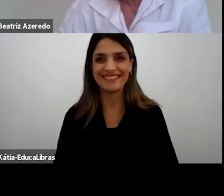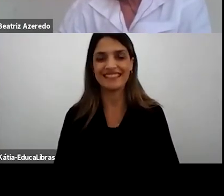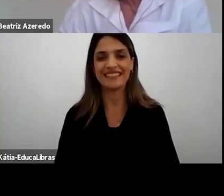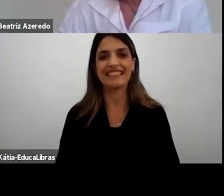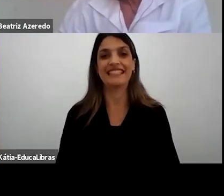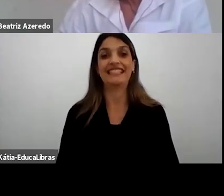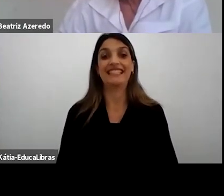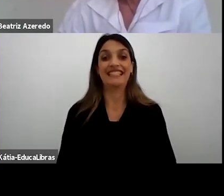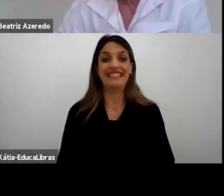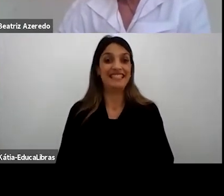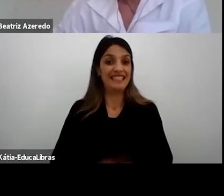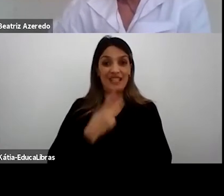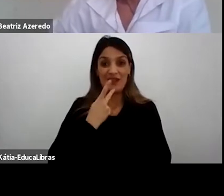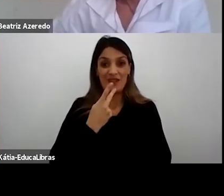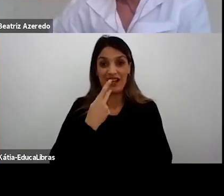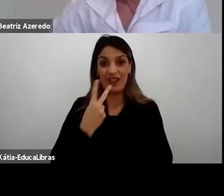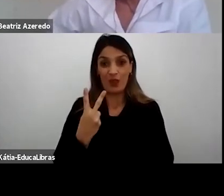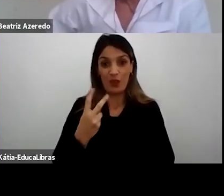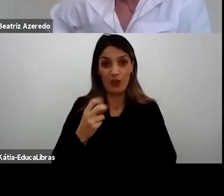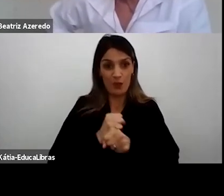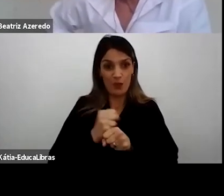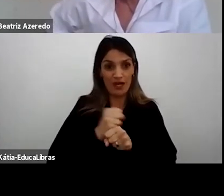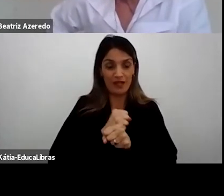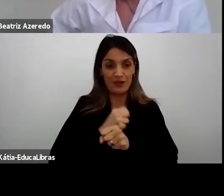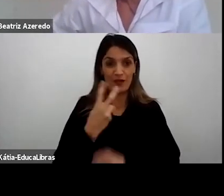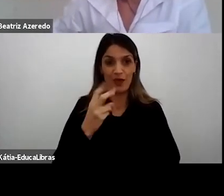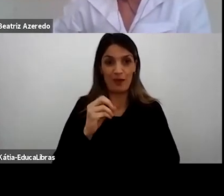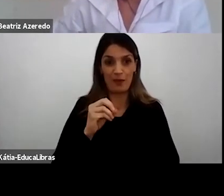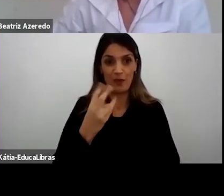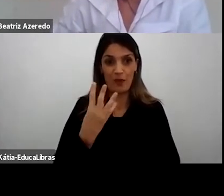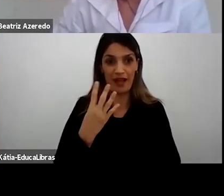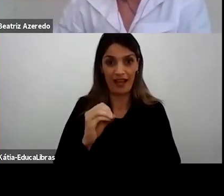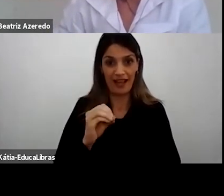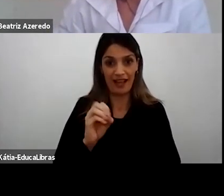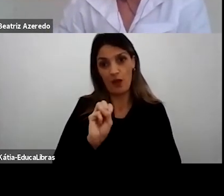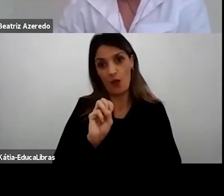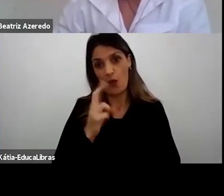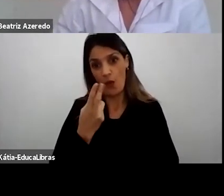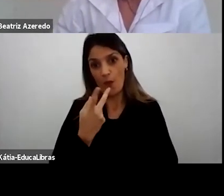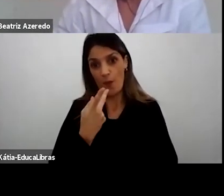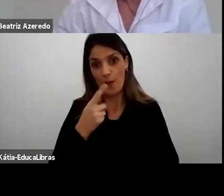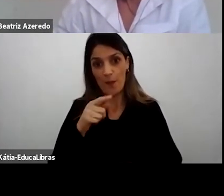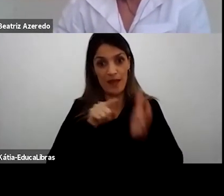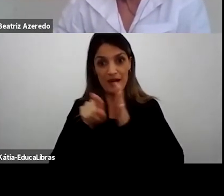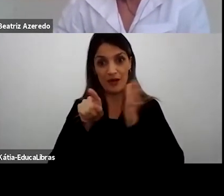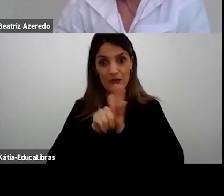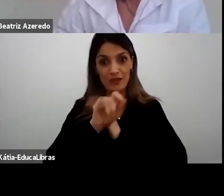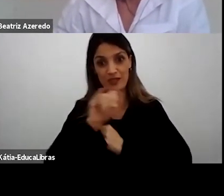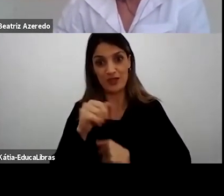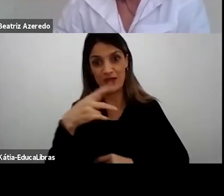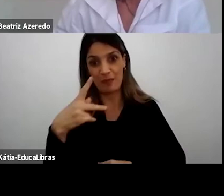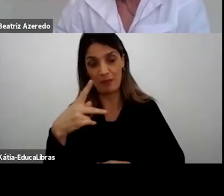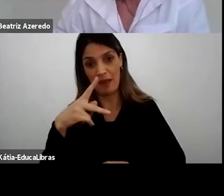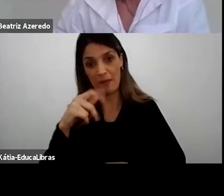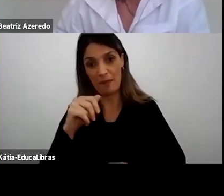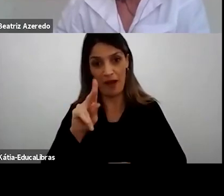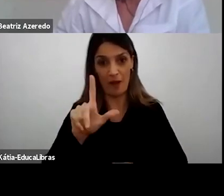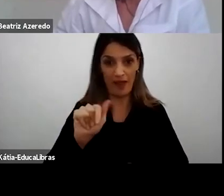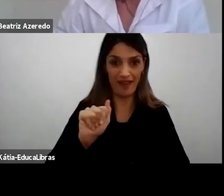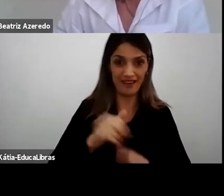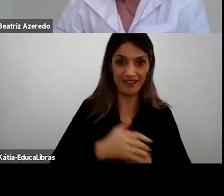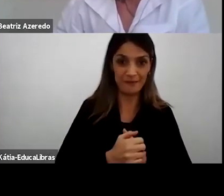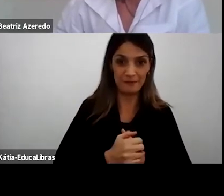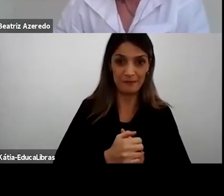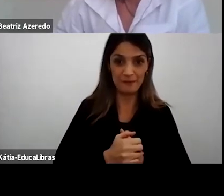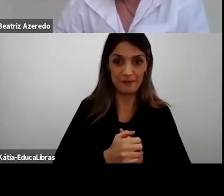Você quer que eu fale desse 2040? Ou das perguntas do JP e da Paula? Na verdade, as perguntas do JP e da Paula